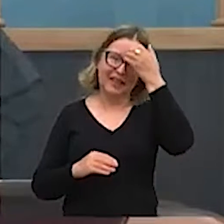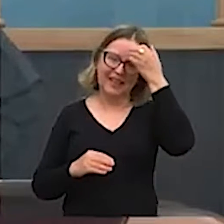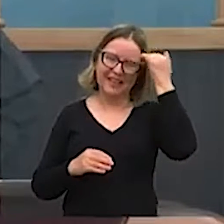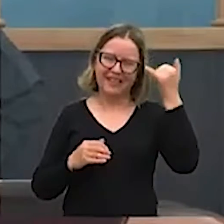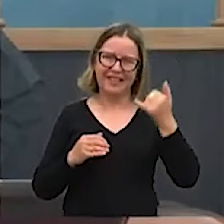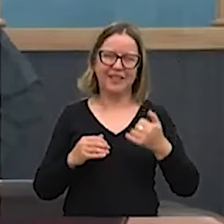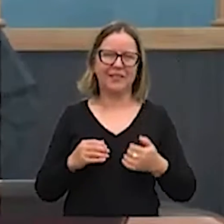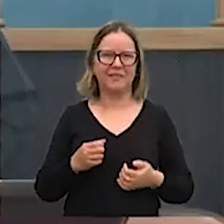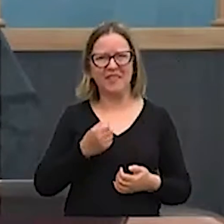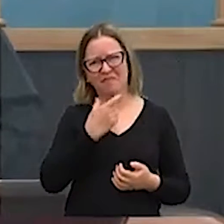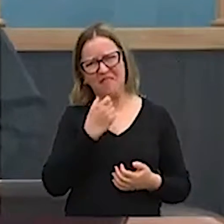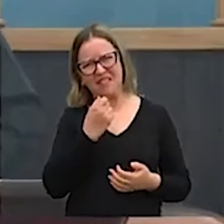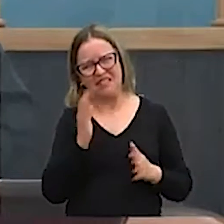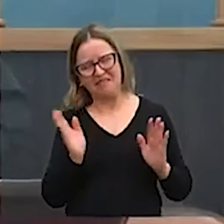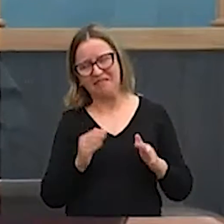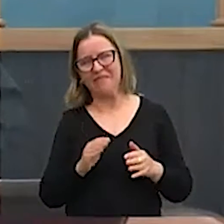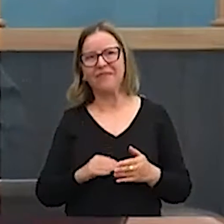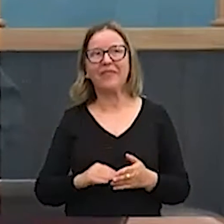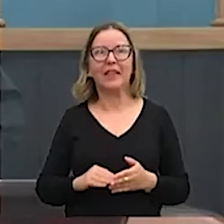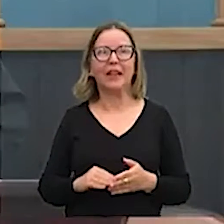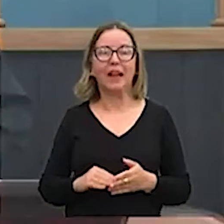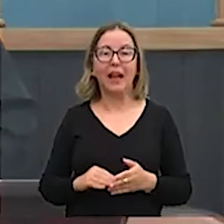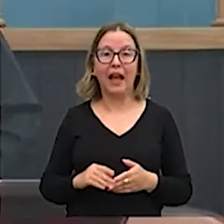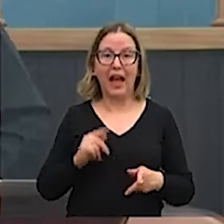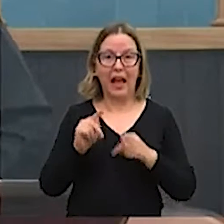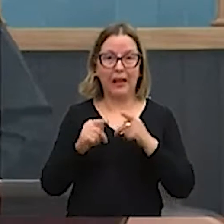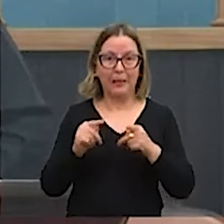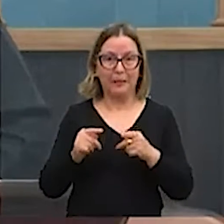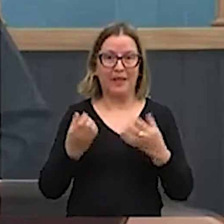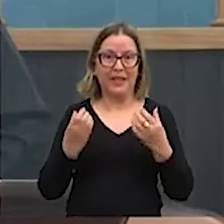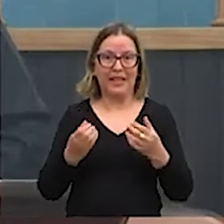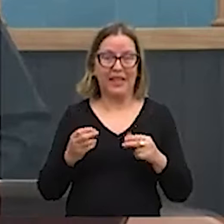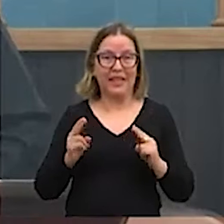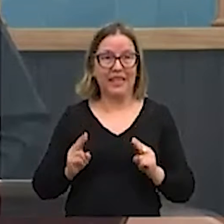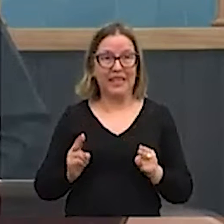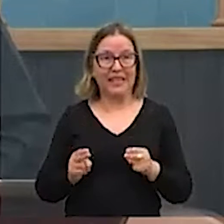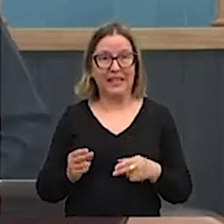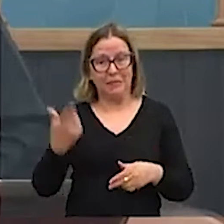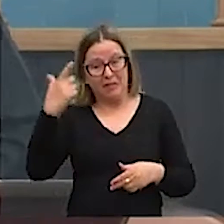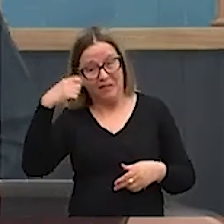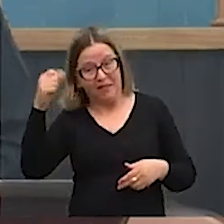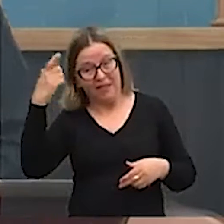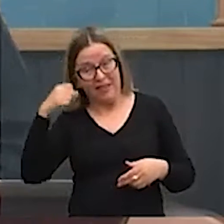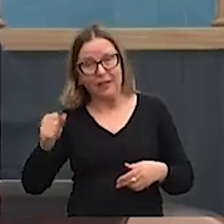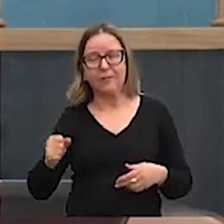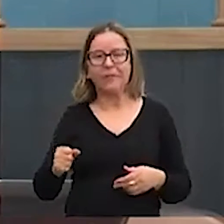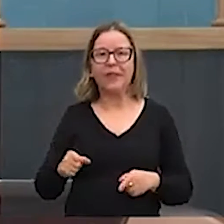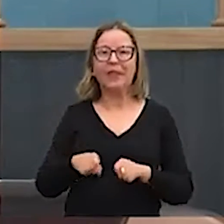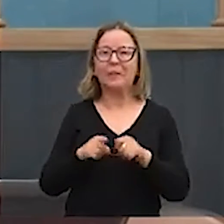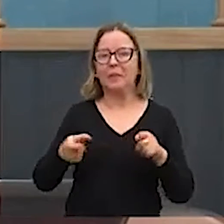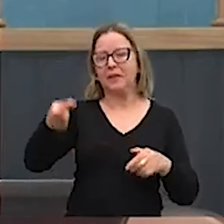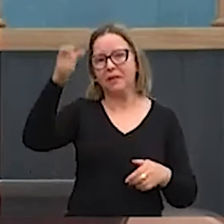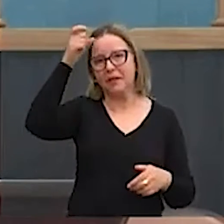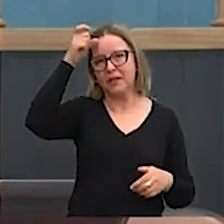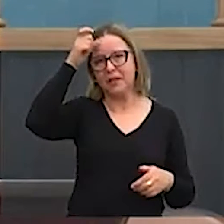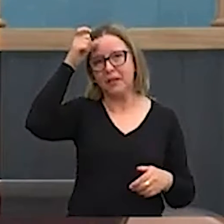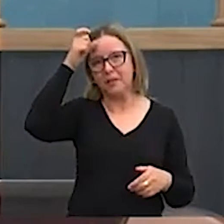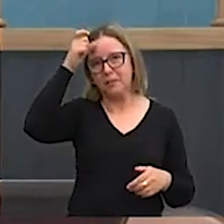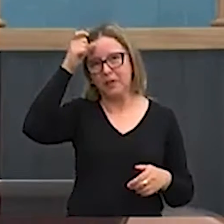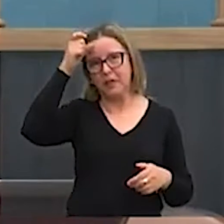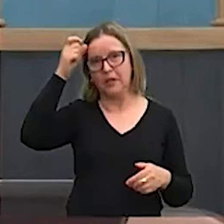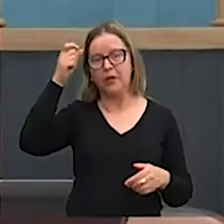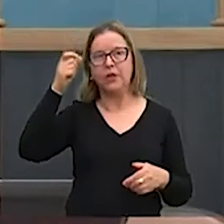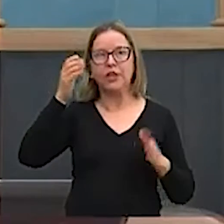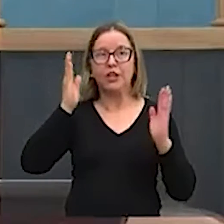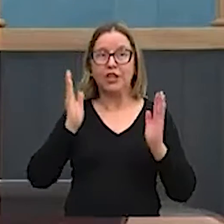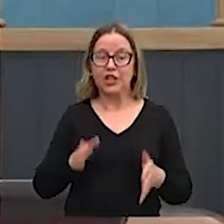Muito rapidamente as pessoas querem levar vantagem. Mas Satanás já está selado.